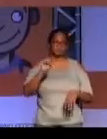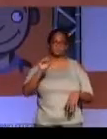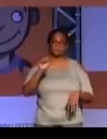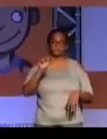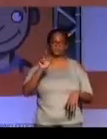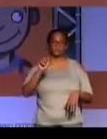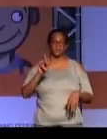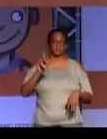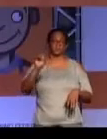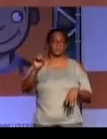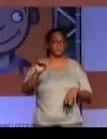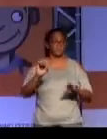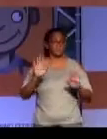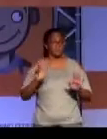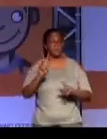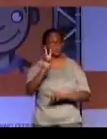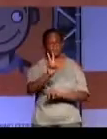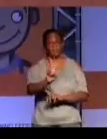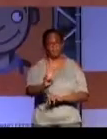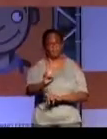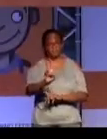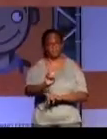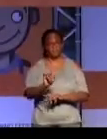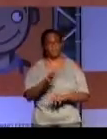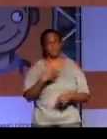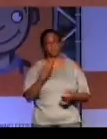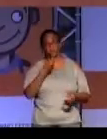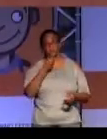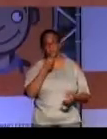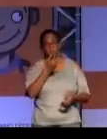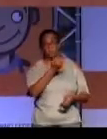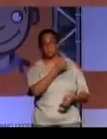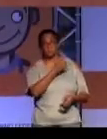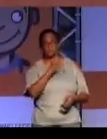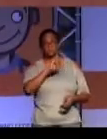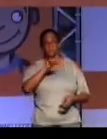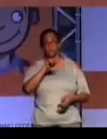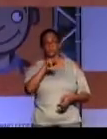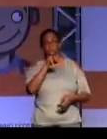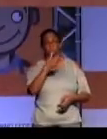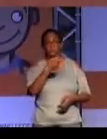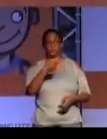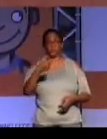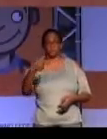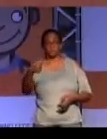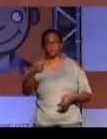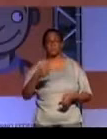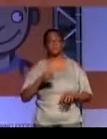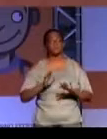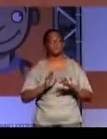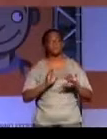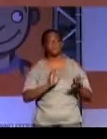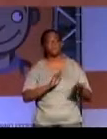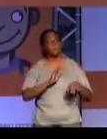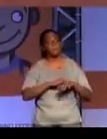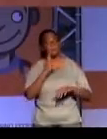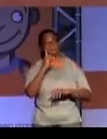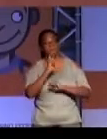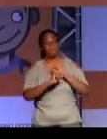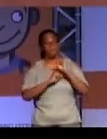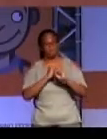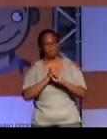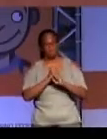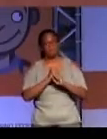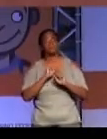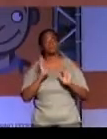sarampo. A Venezuela, agora em junho do ano passado, já tem mais de um ano,